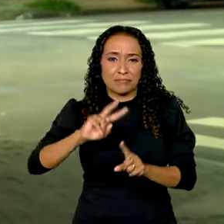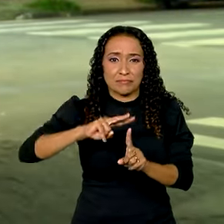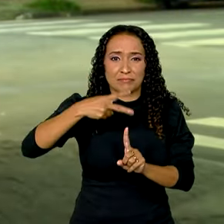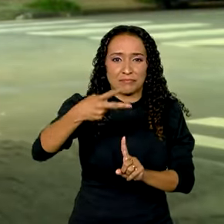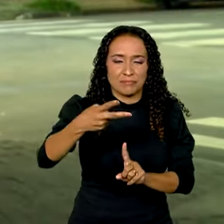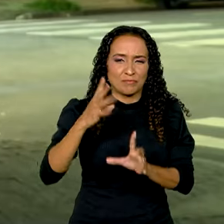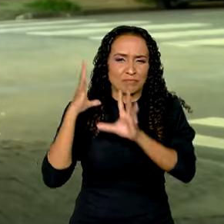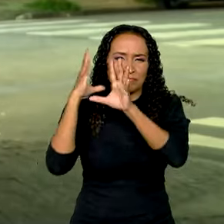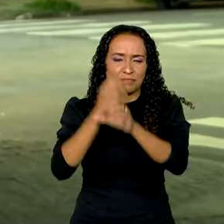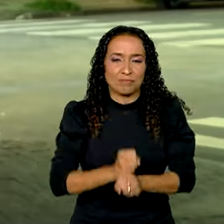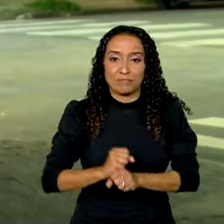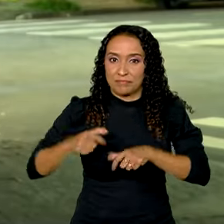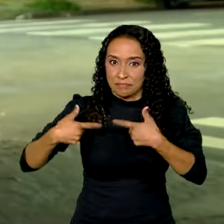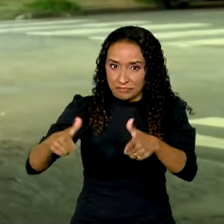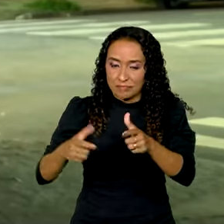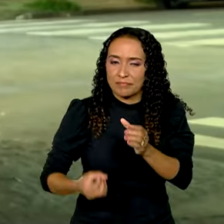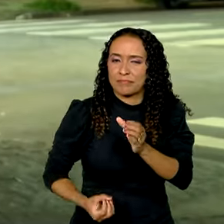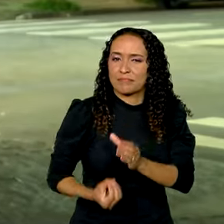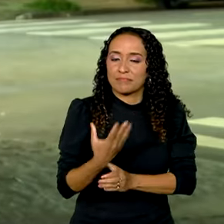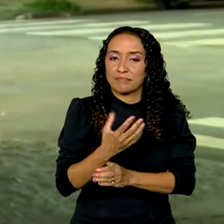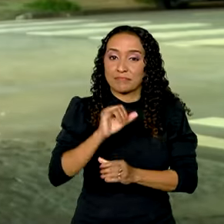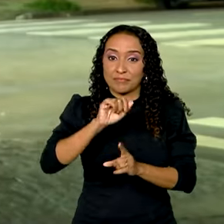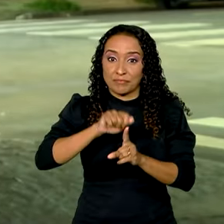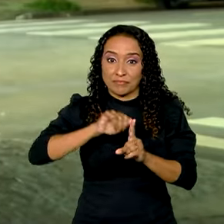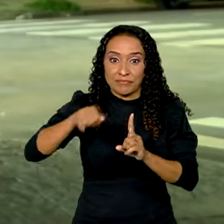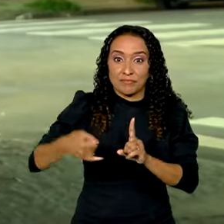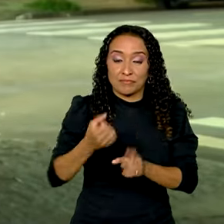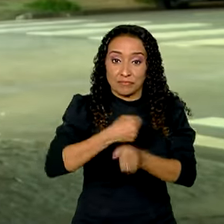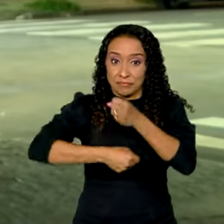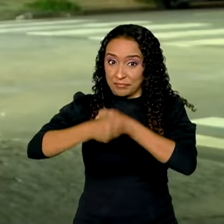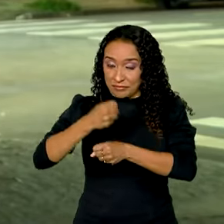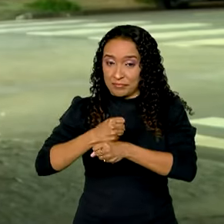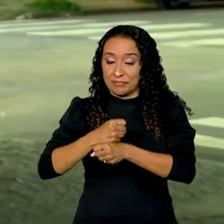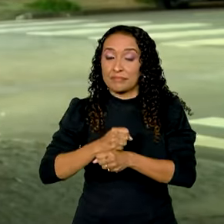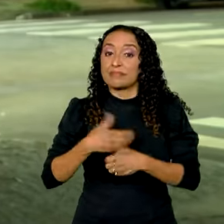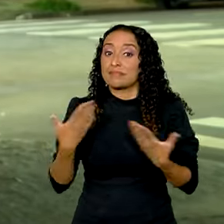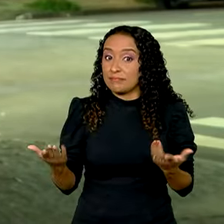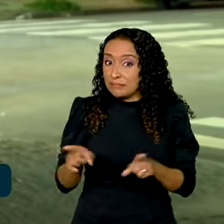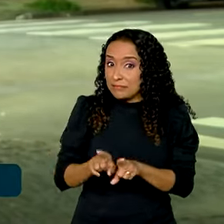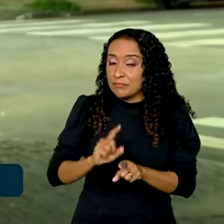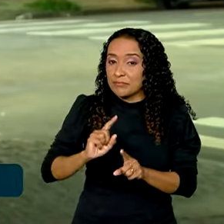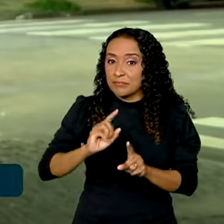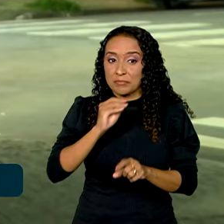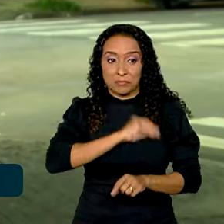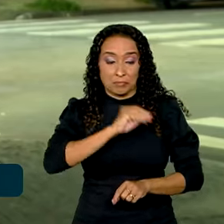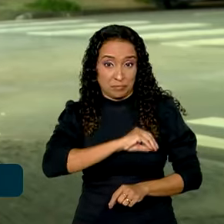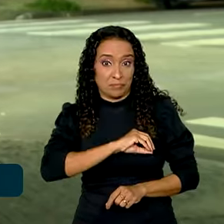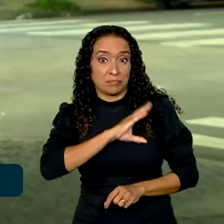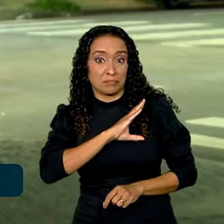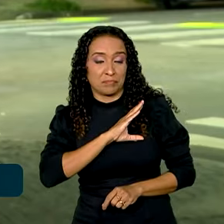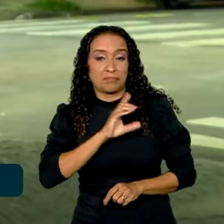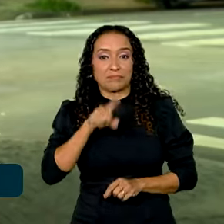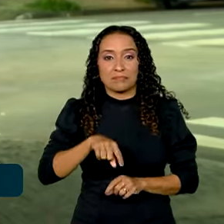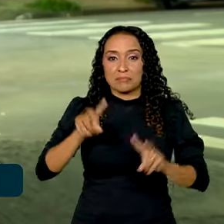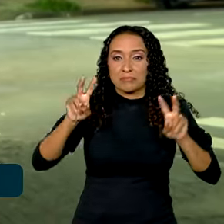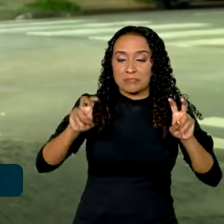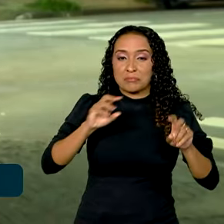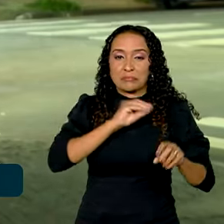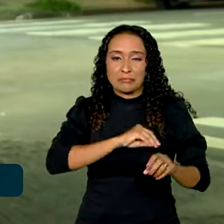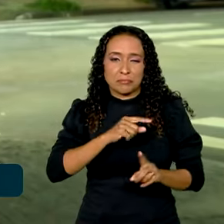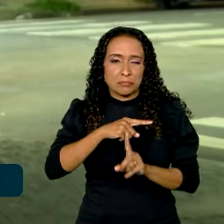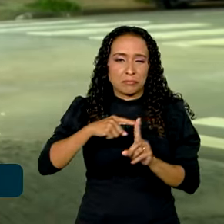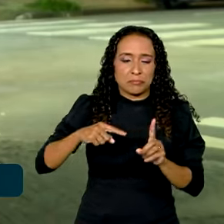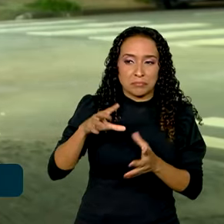dobro do total de empregos que foi criado em janeiro do ano passado. E ainda com aumento na renda, o chamado salário médio